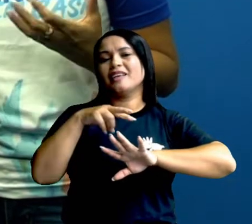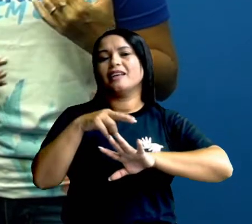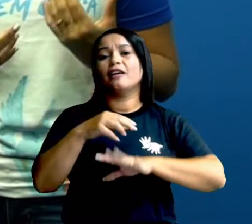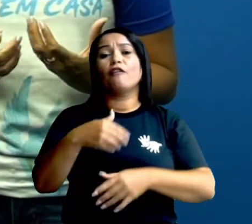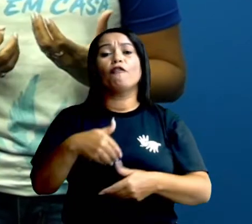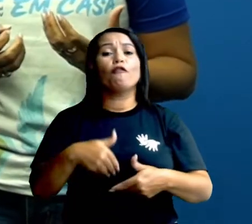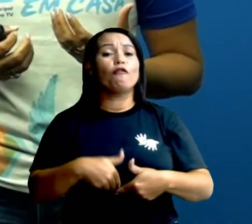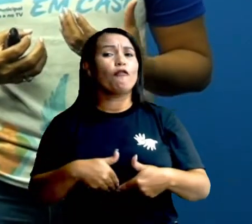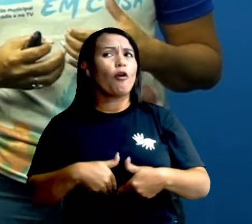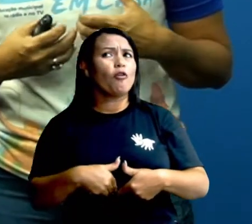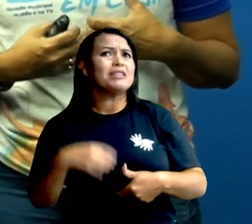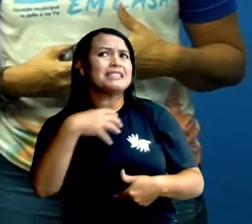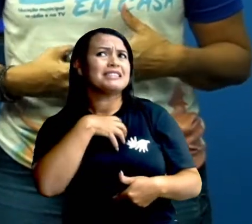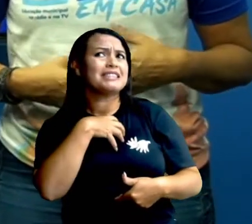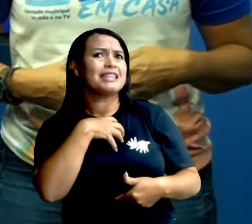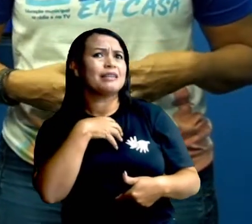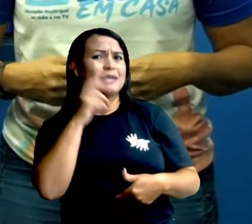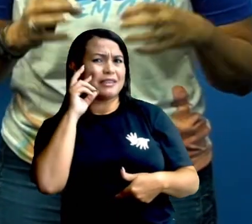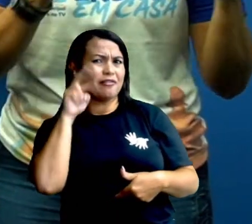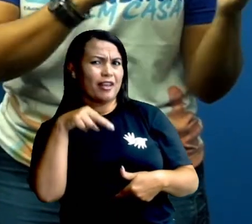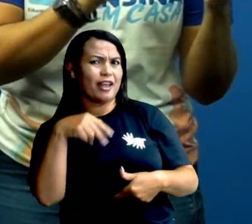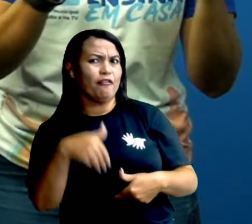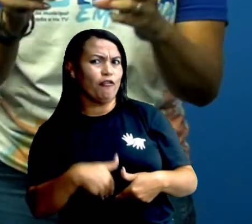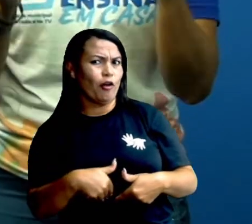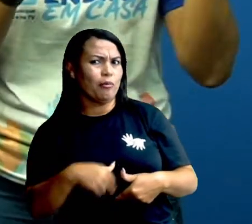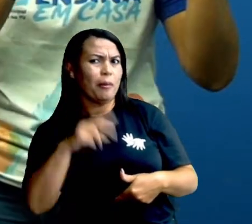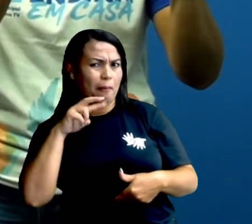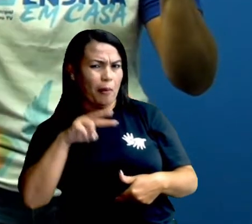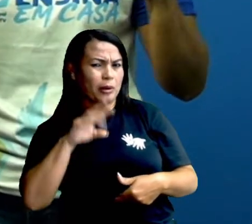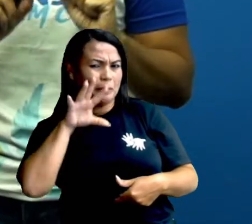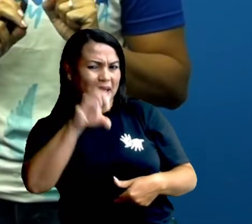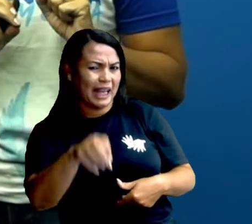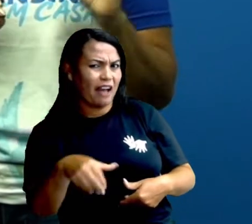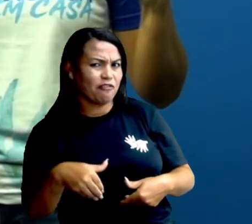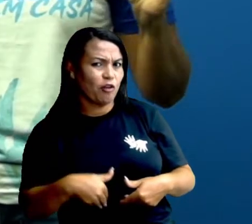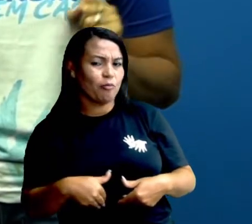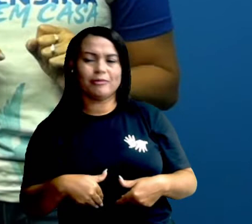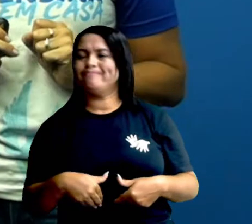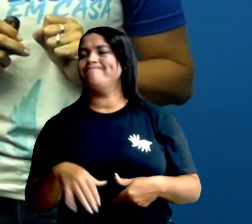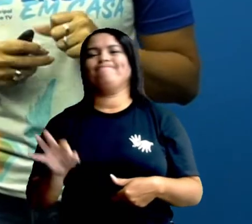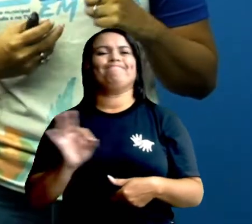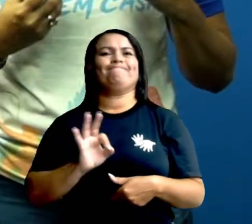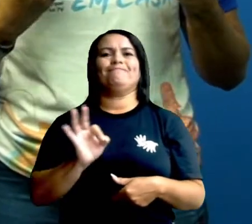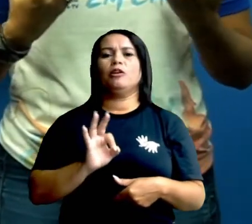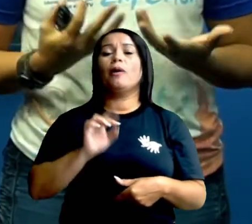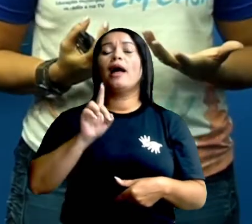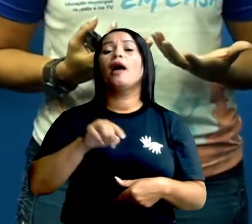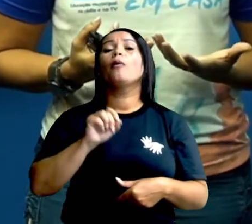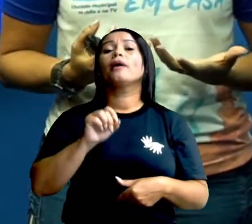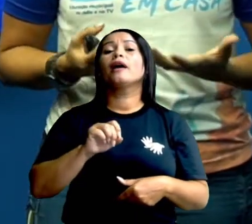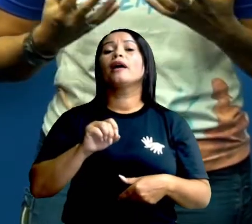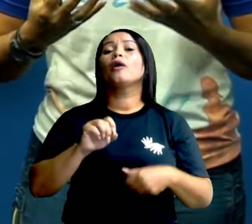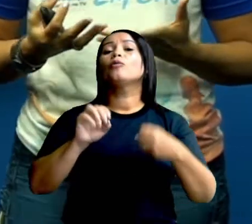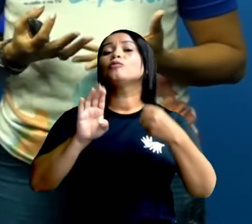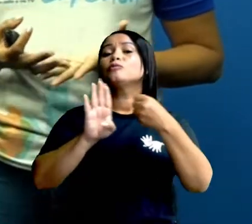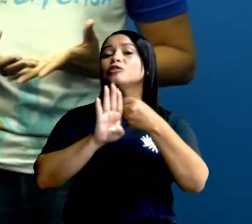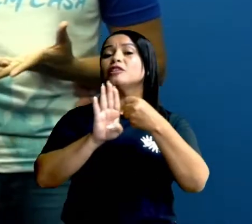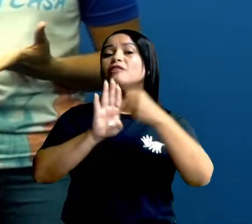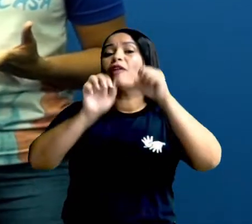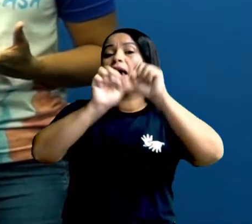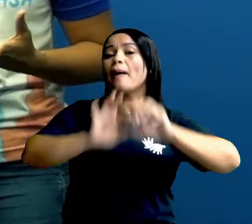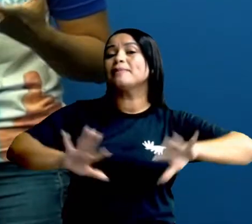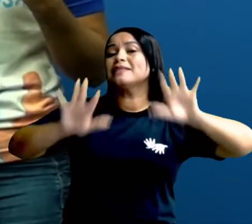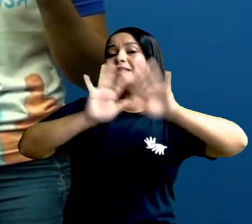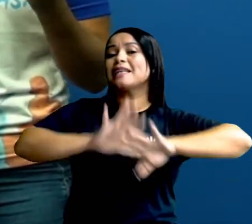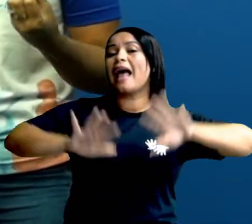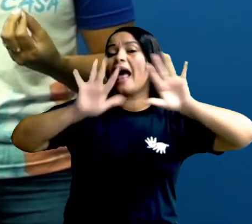né? Fome, a gente sente fome, mas a gente vê a fome, pode pegar a fome? Não, então é um substantivo